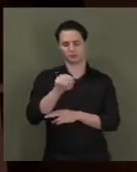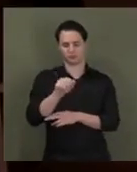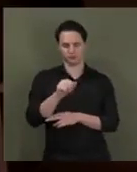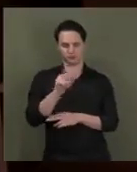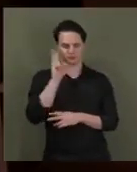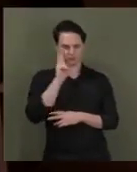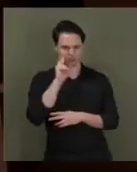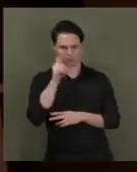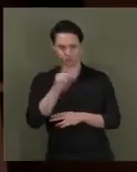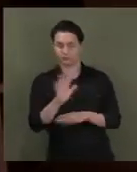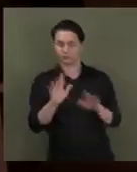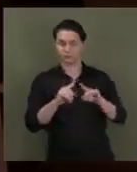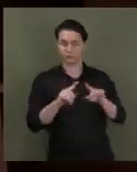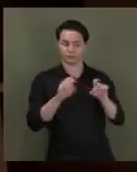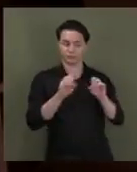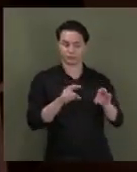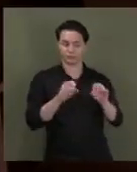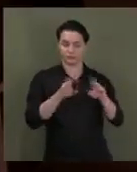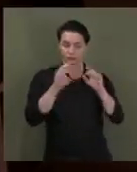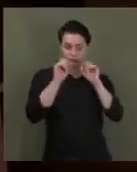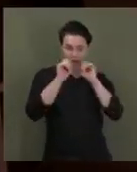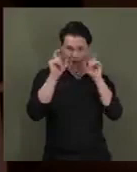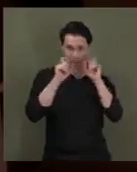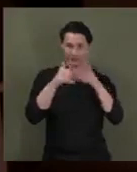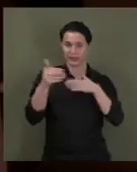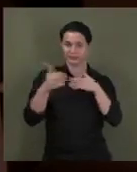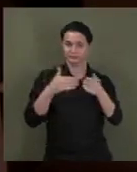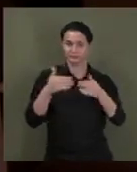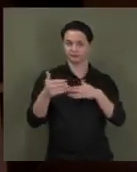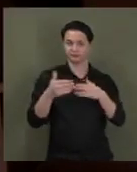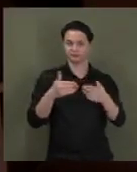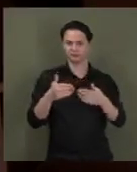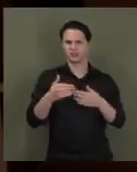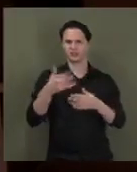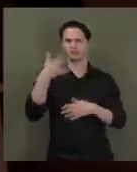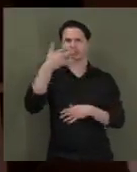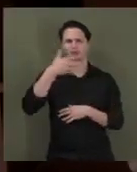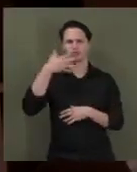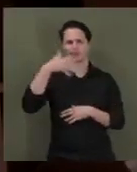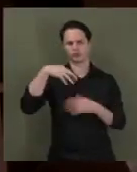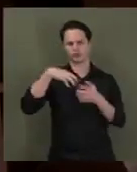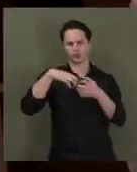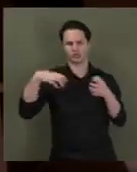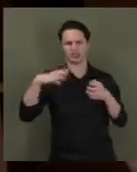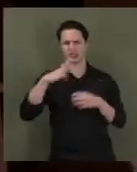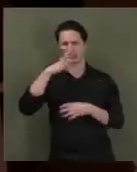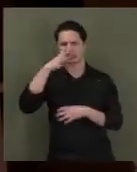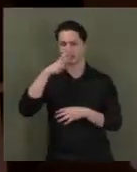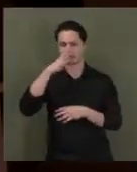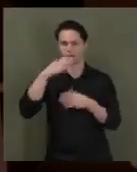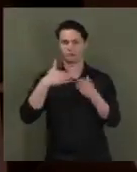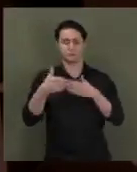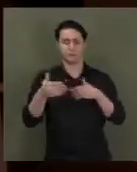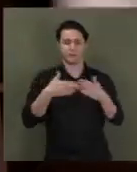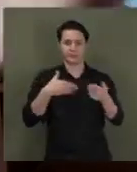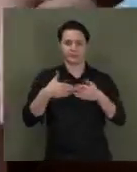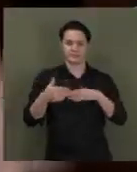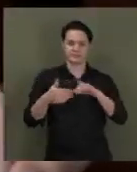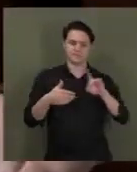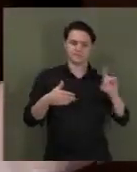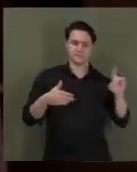e adverte. Todo e qualquer discurso extremista independentemente de sua